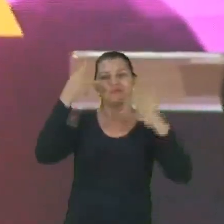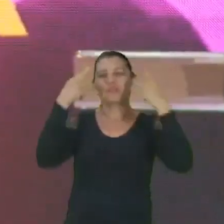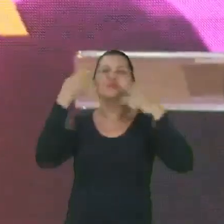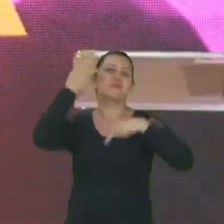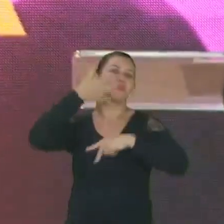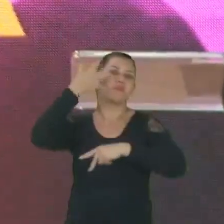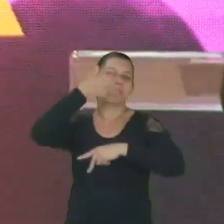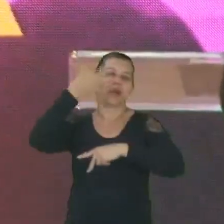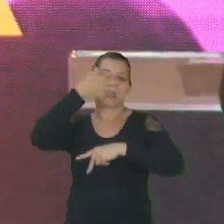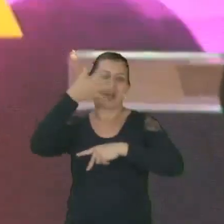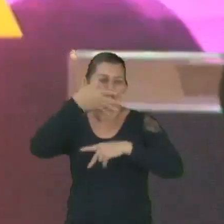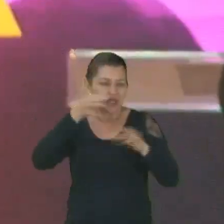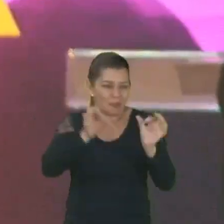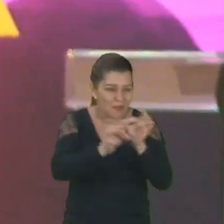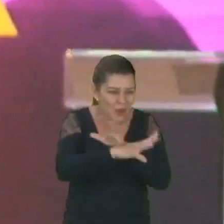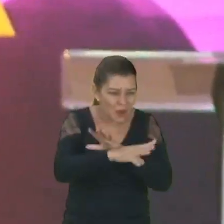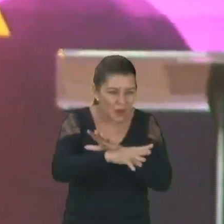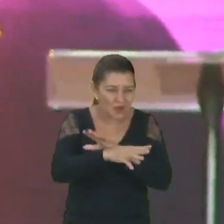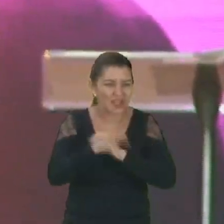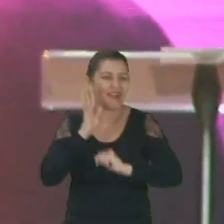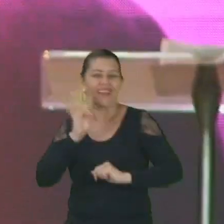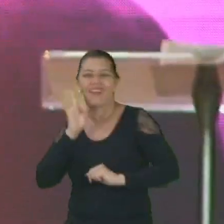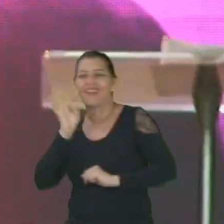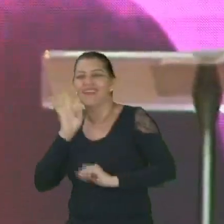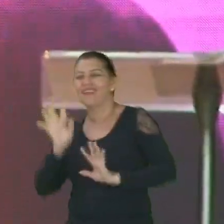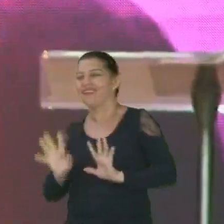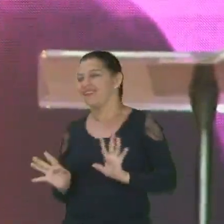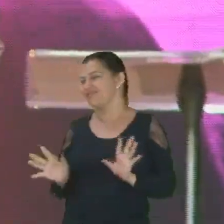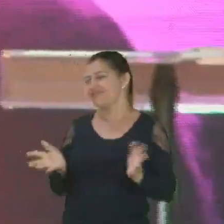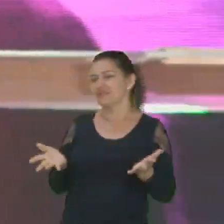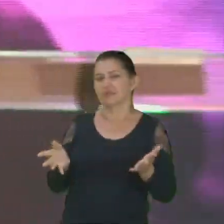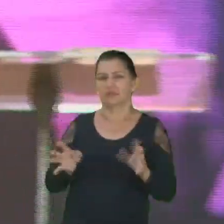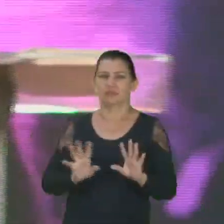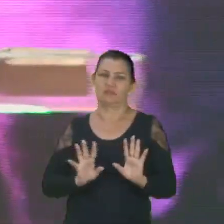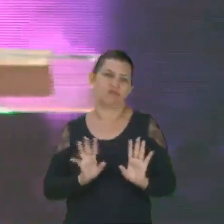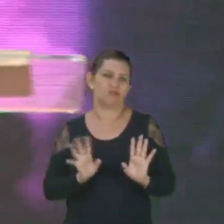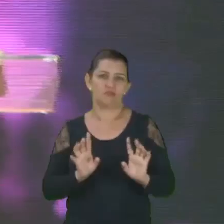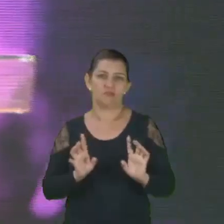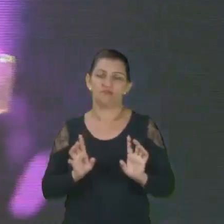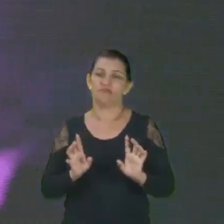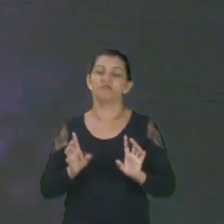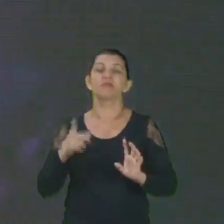palestra, depois termina. Não é isso, irmãos, há uma origem.